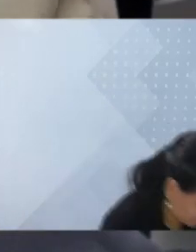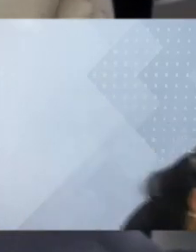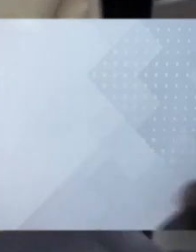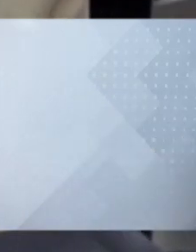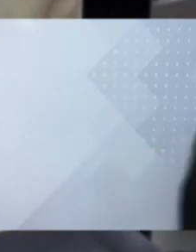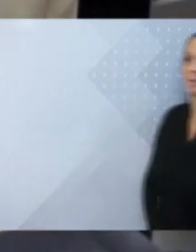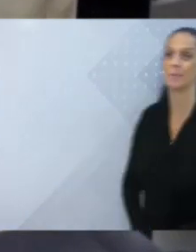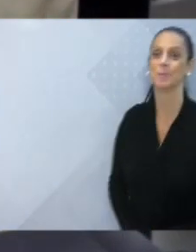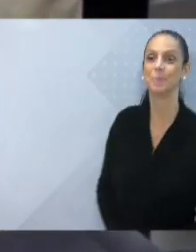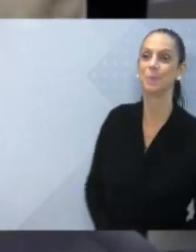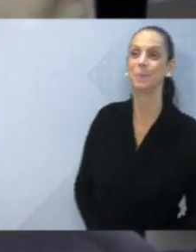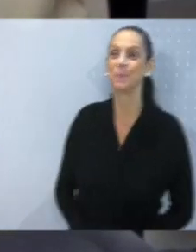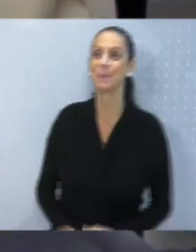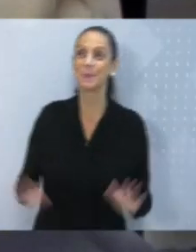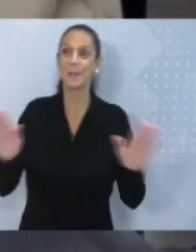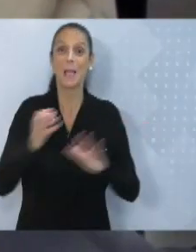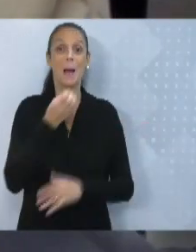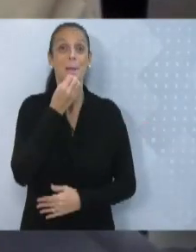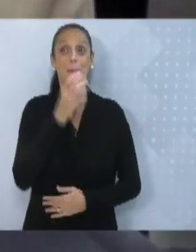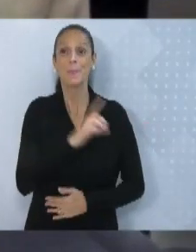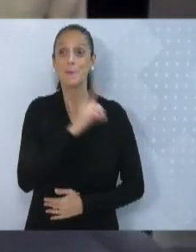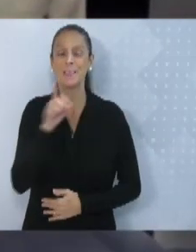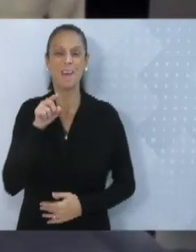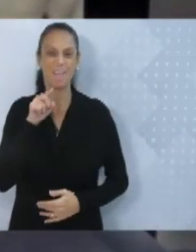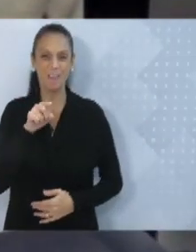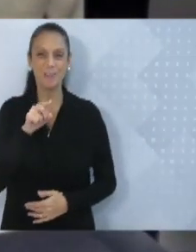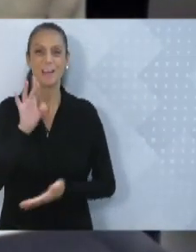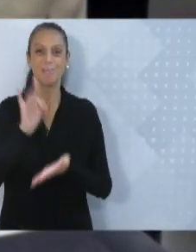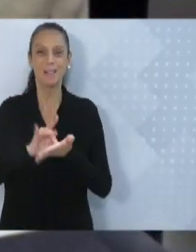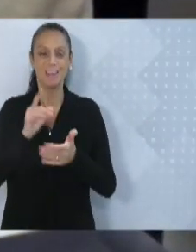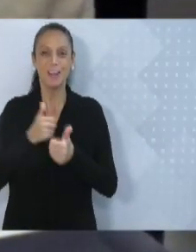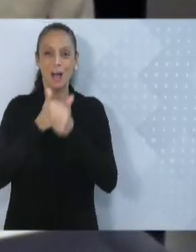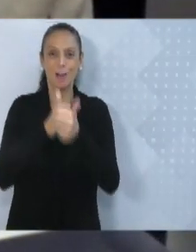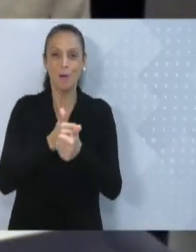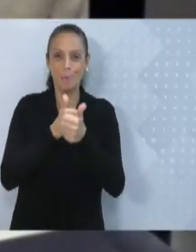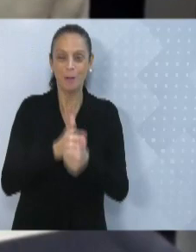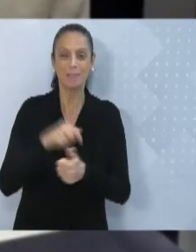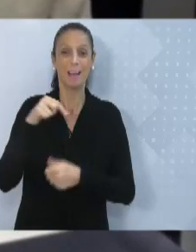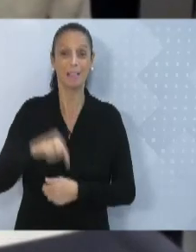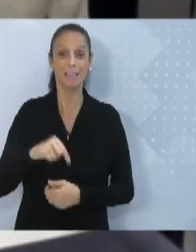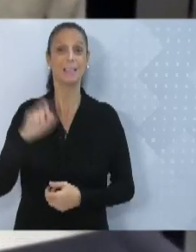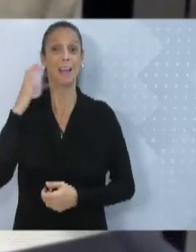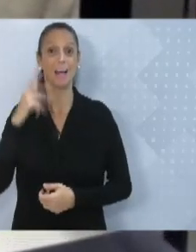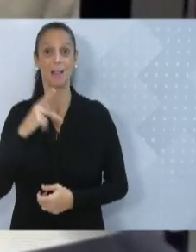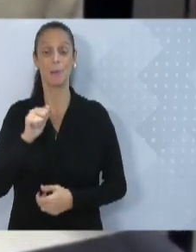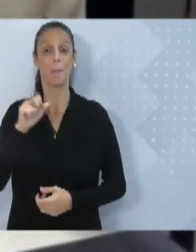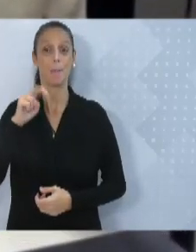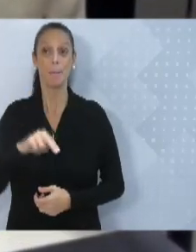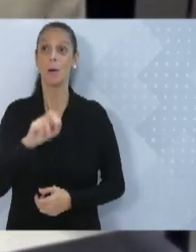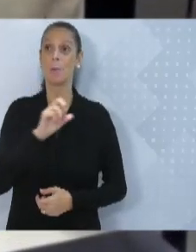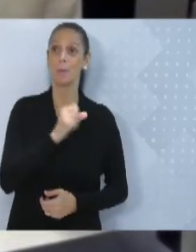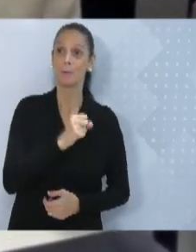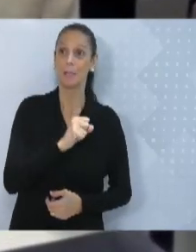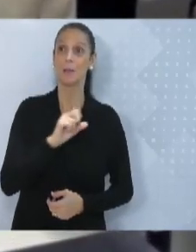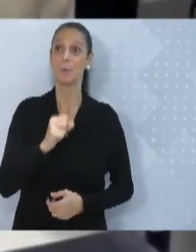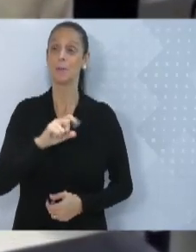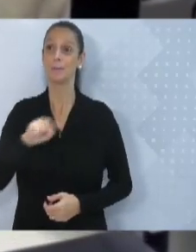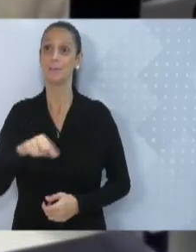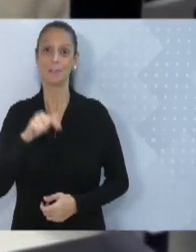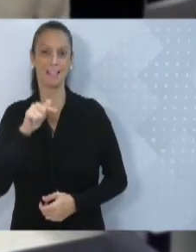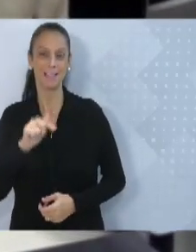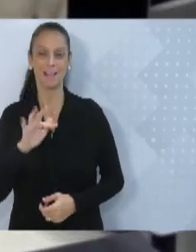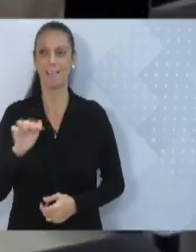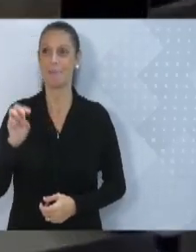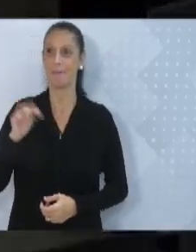Olá muito bom dia para você ligado aqui na número um do Brasil Essa é a Jovem Pan Blumenau 88,7 FM